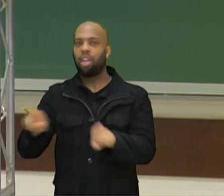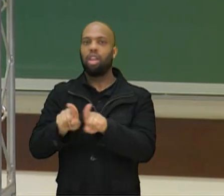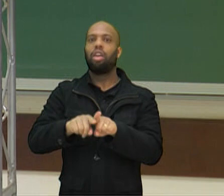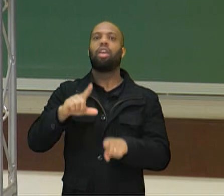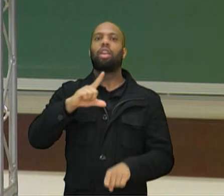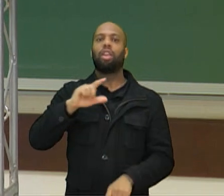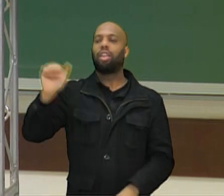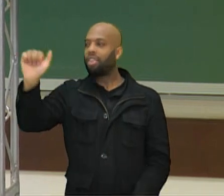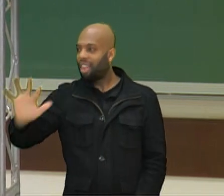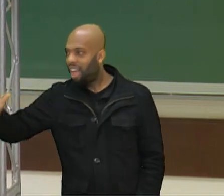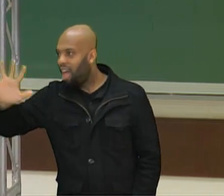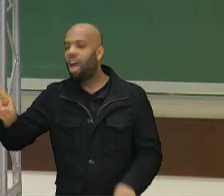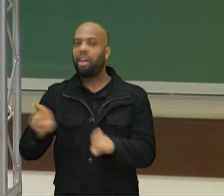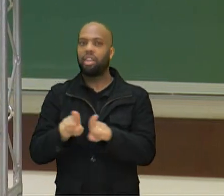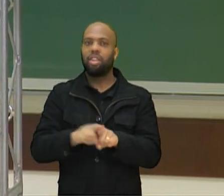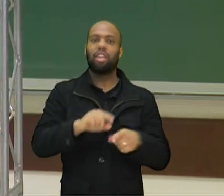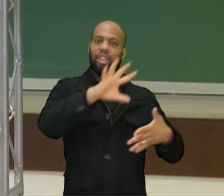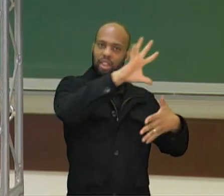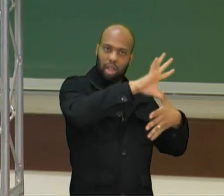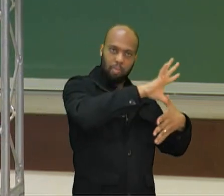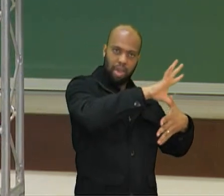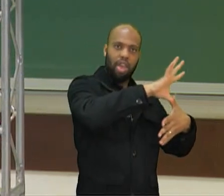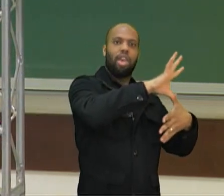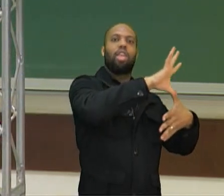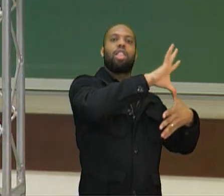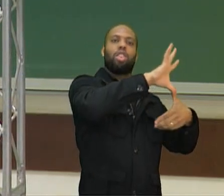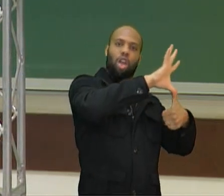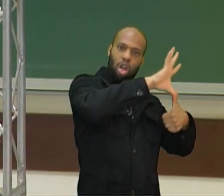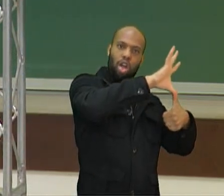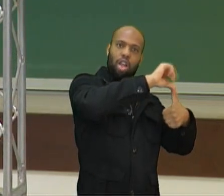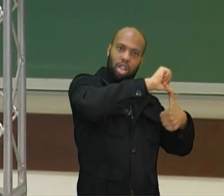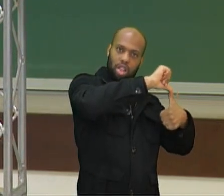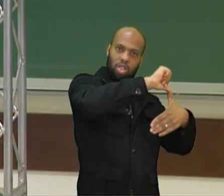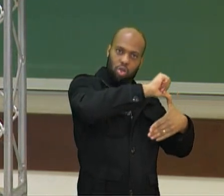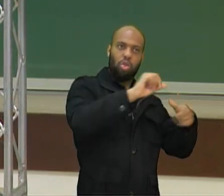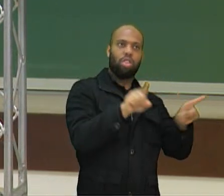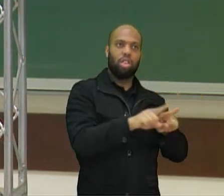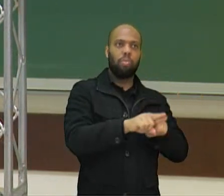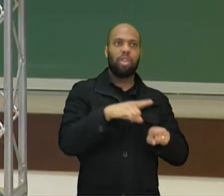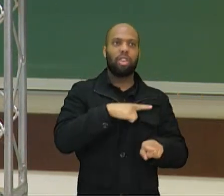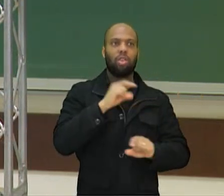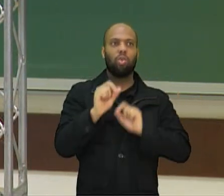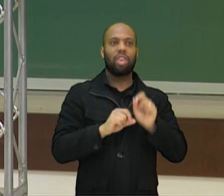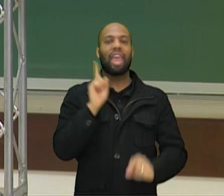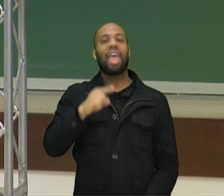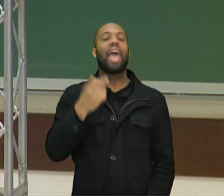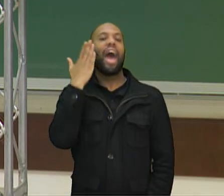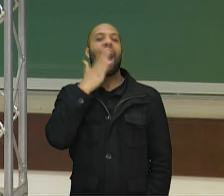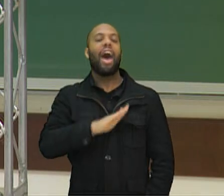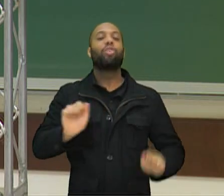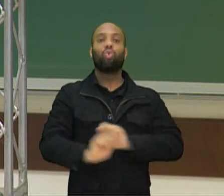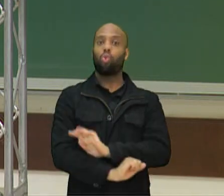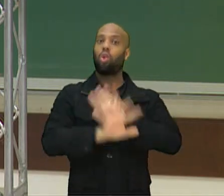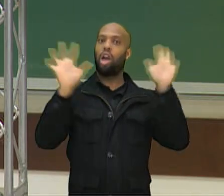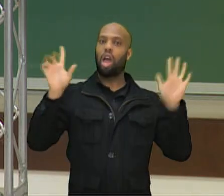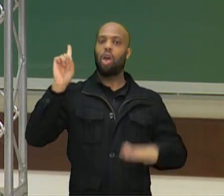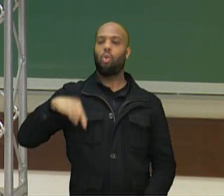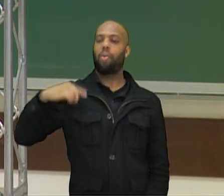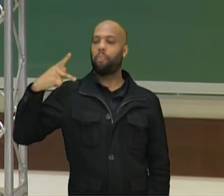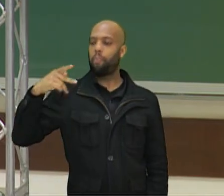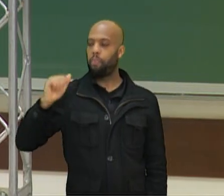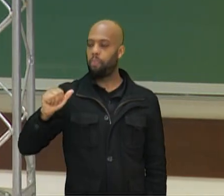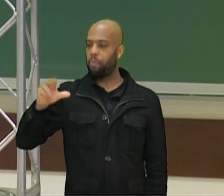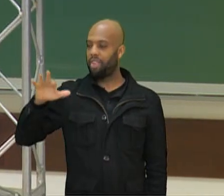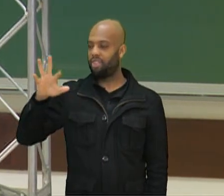do Norte, América Central e também a América do Sul. E aí o Oceano Pacífico estando justamente nesse meio aqui,